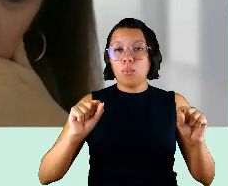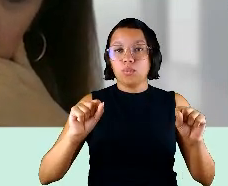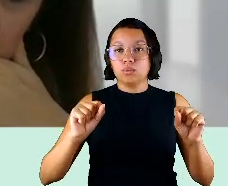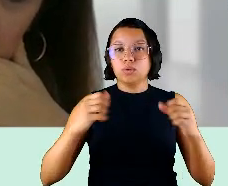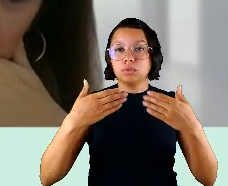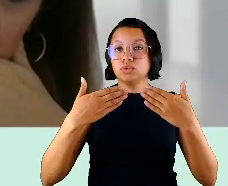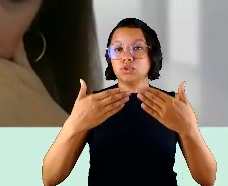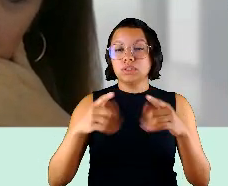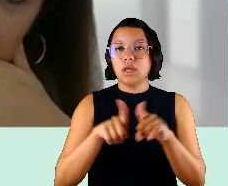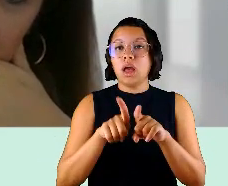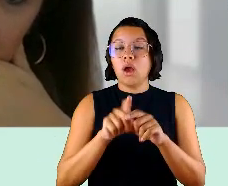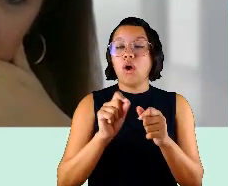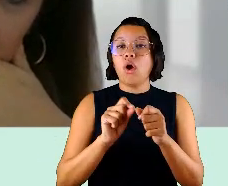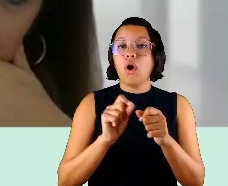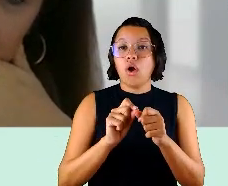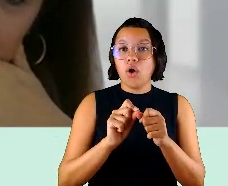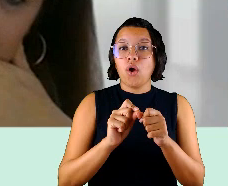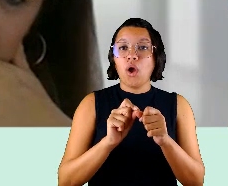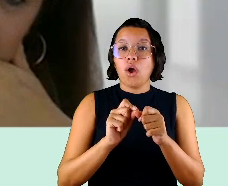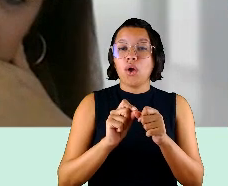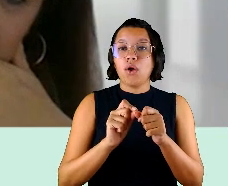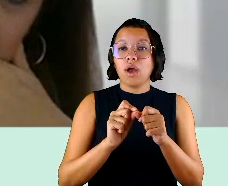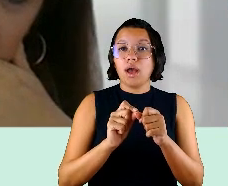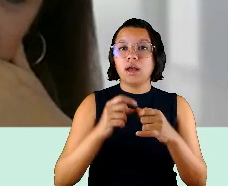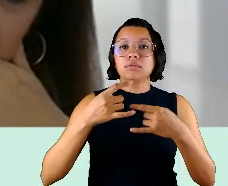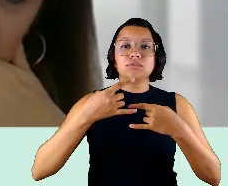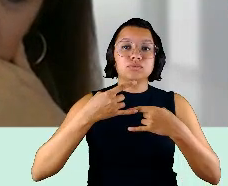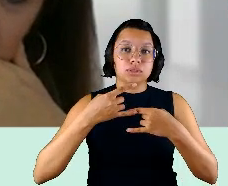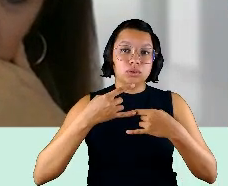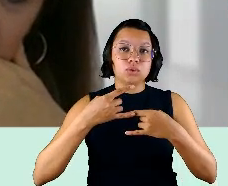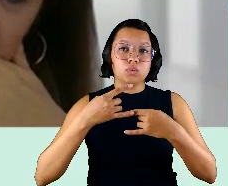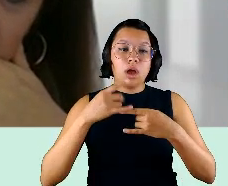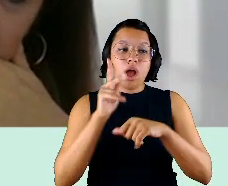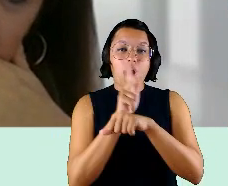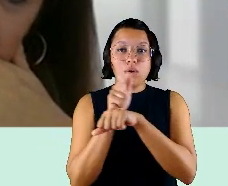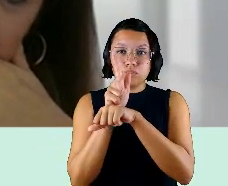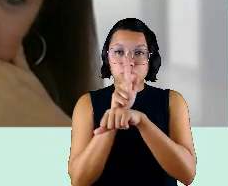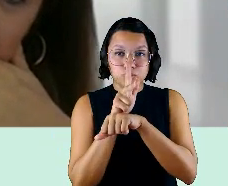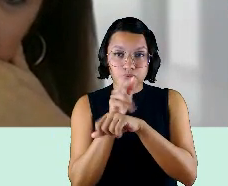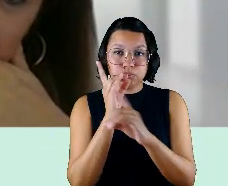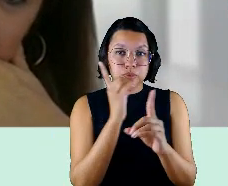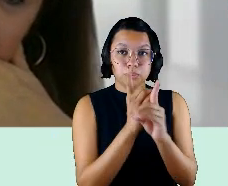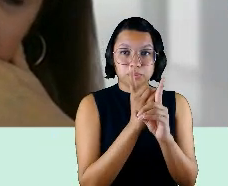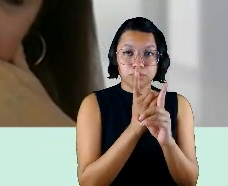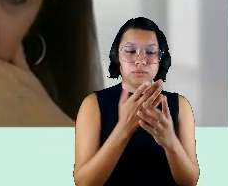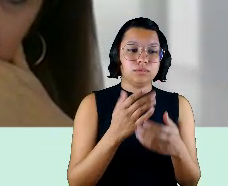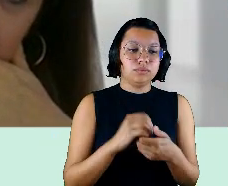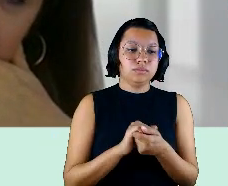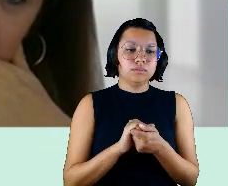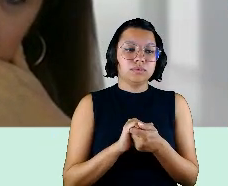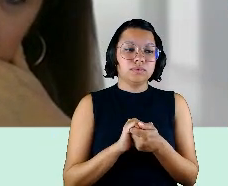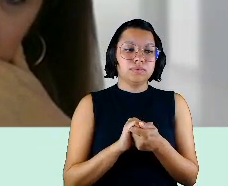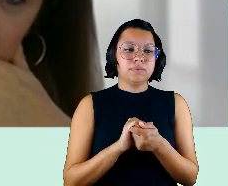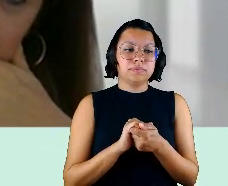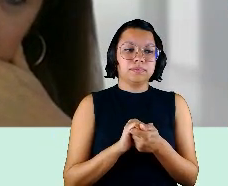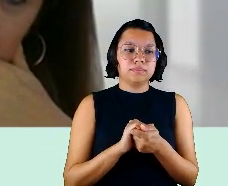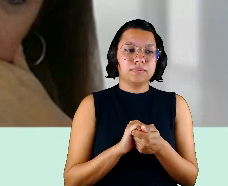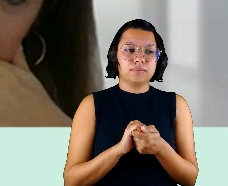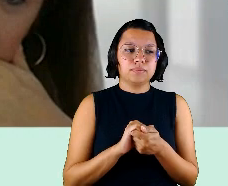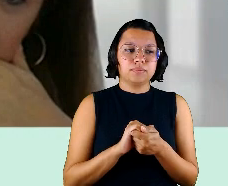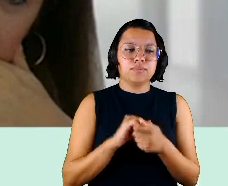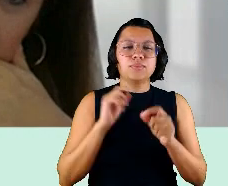grau fossem feitas de forma eletrônica, né, por videoconferência. Bom,